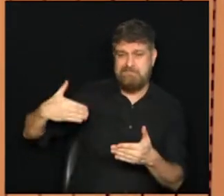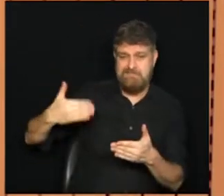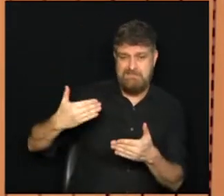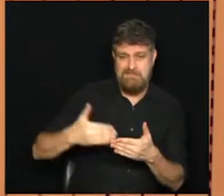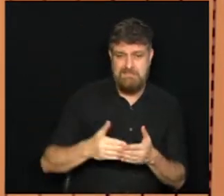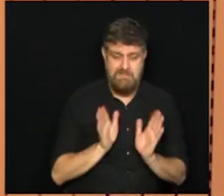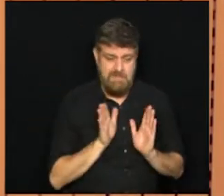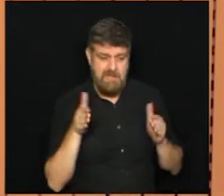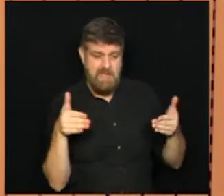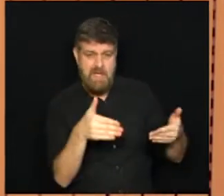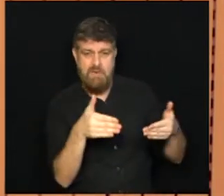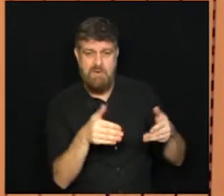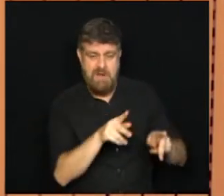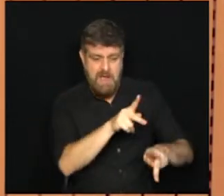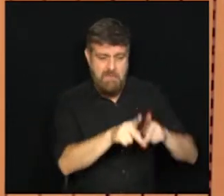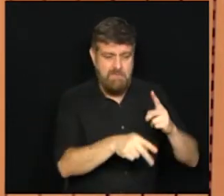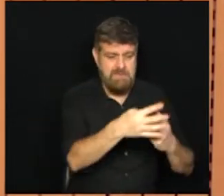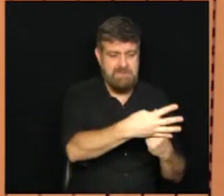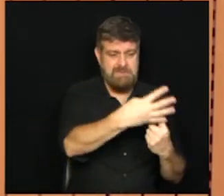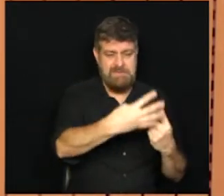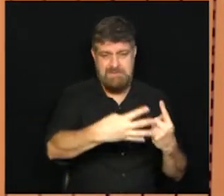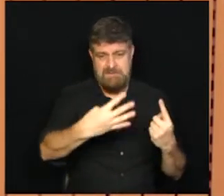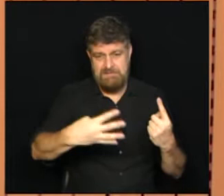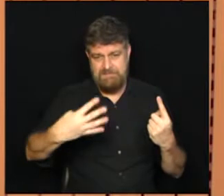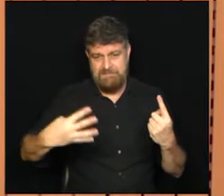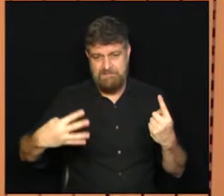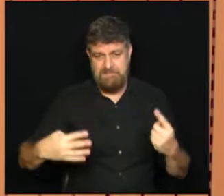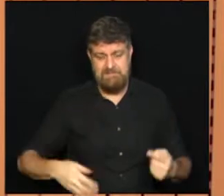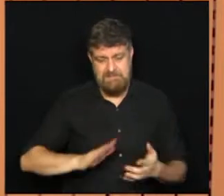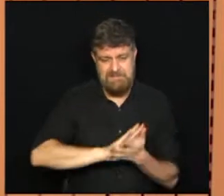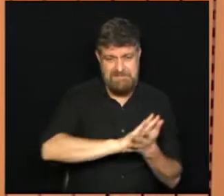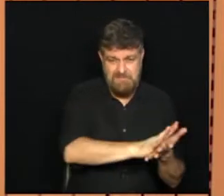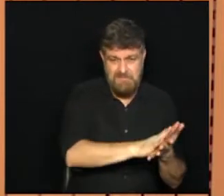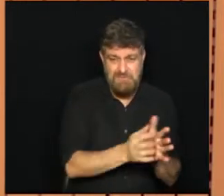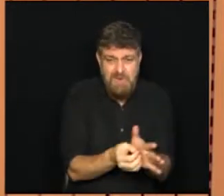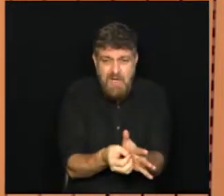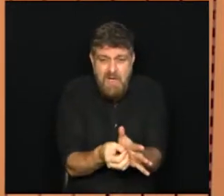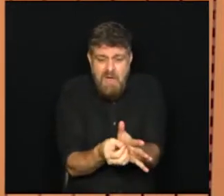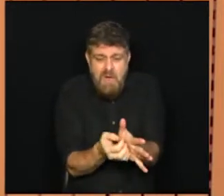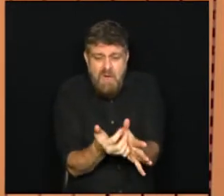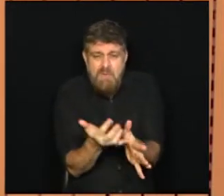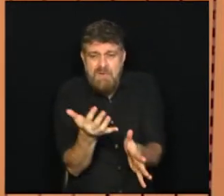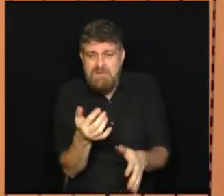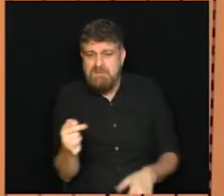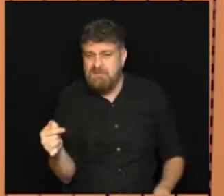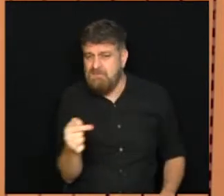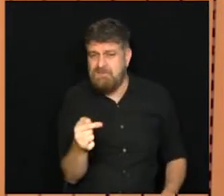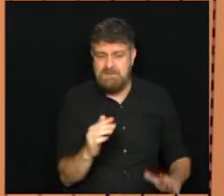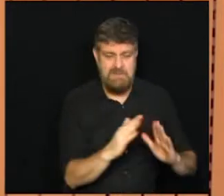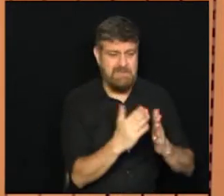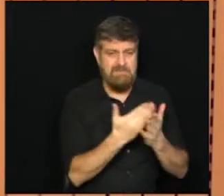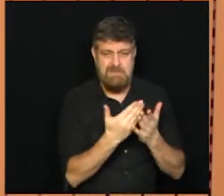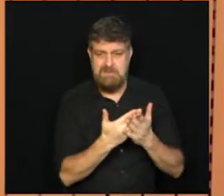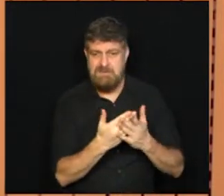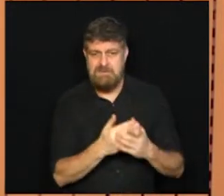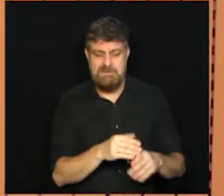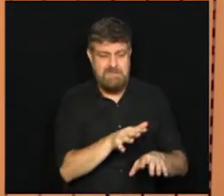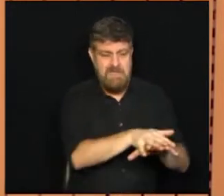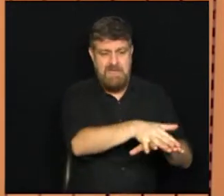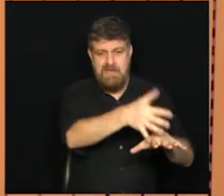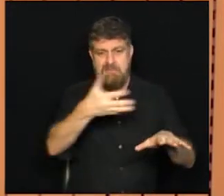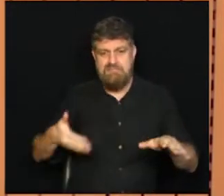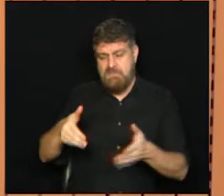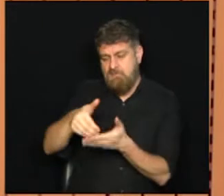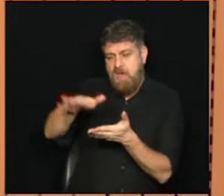a população LGBTQIA+, que muitas vezes não invade a escola, né, mas é expulso das